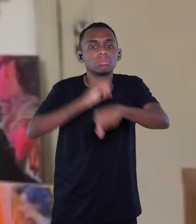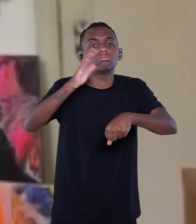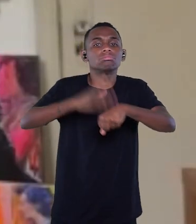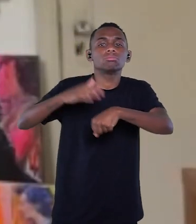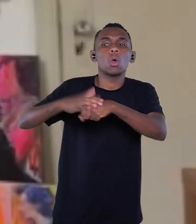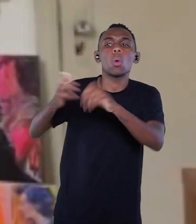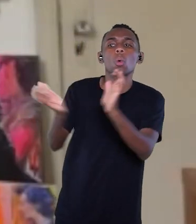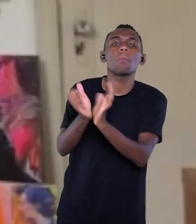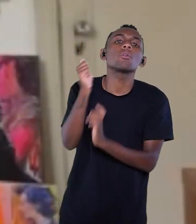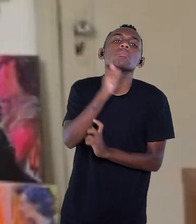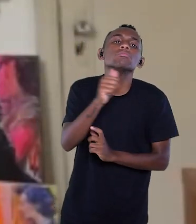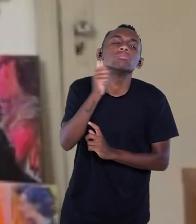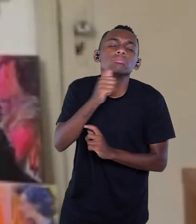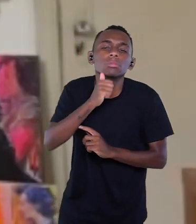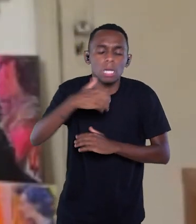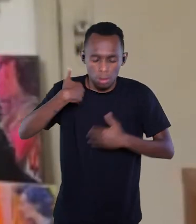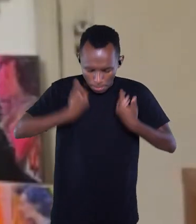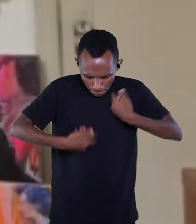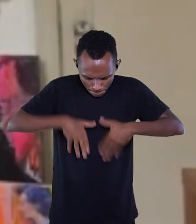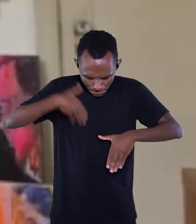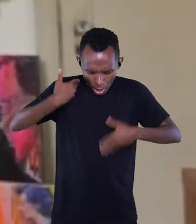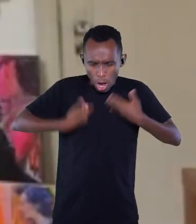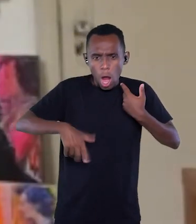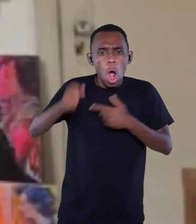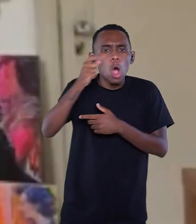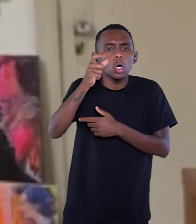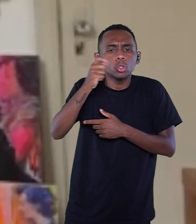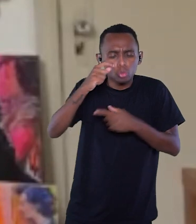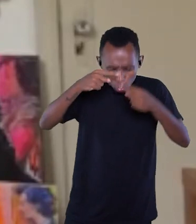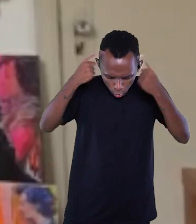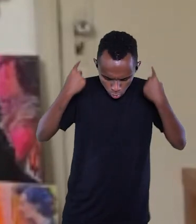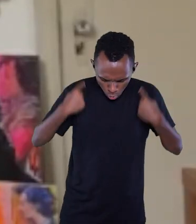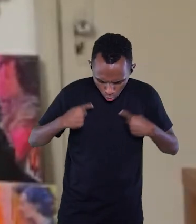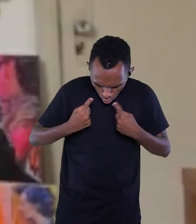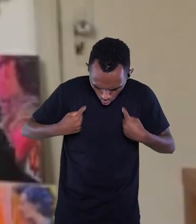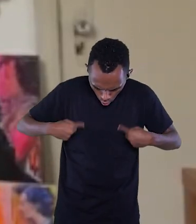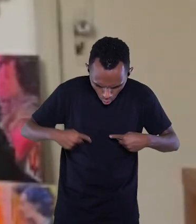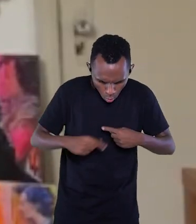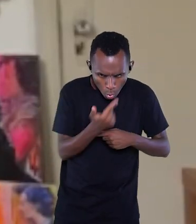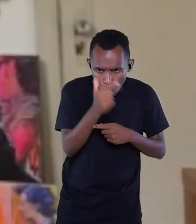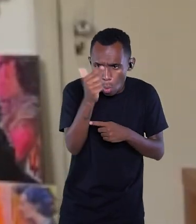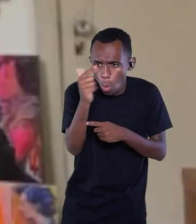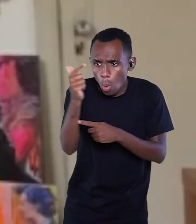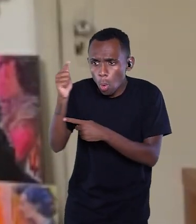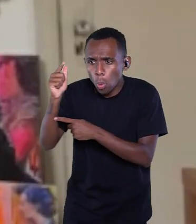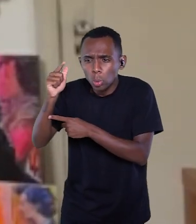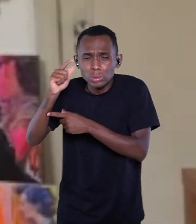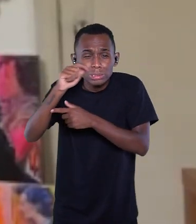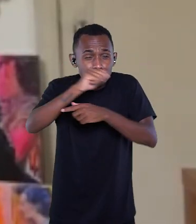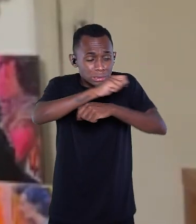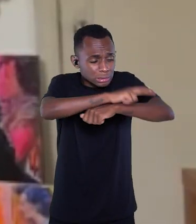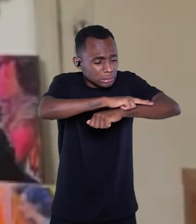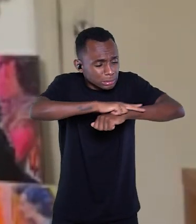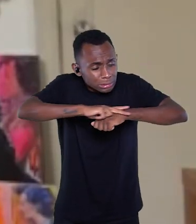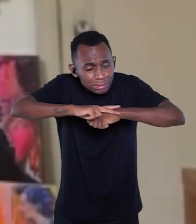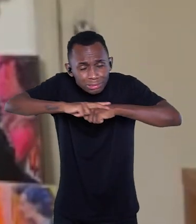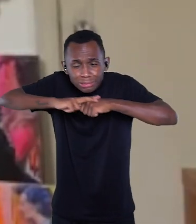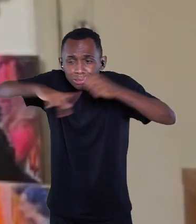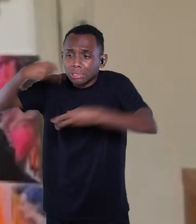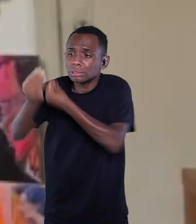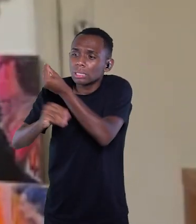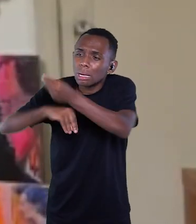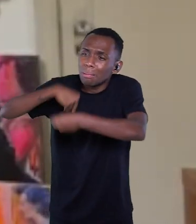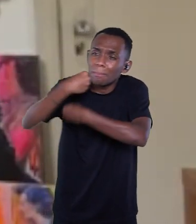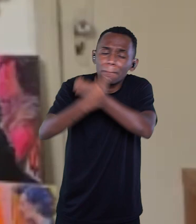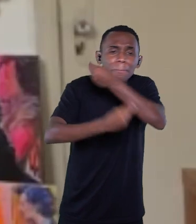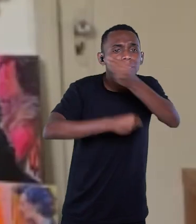um grupo de mulheres artistas pintam seus corpos de azul, contornam os corpos umas das outras com fogo, se arrastam sobre a superfície, misturam-se